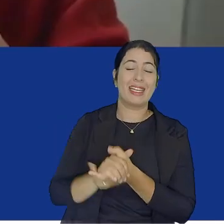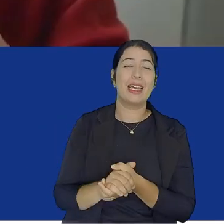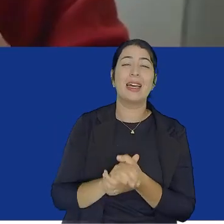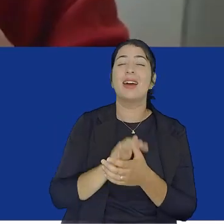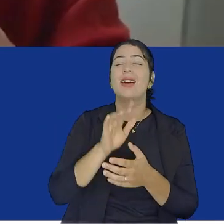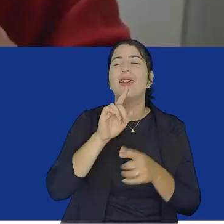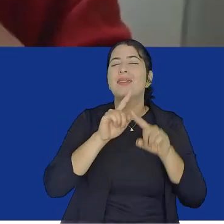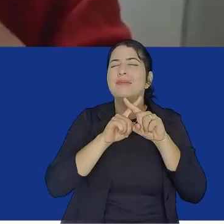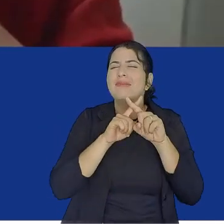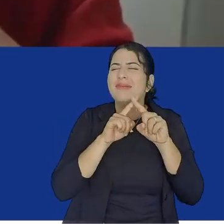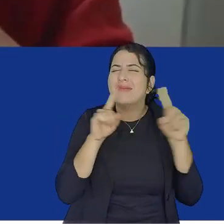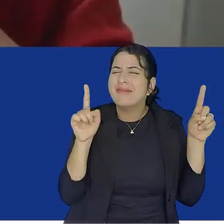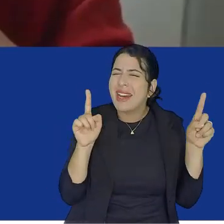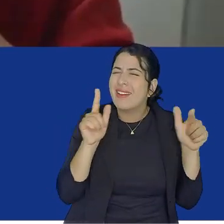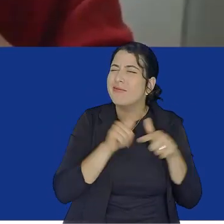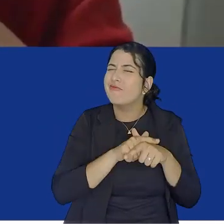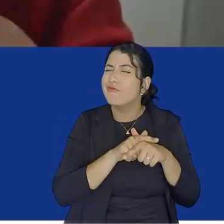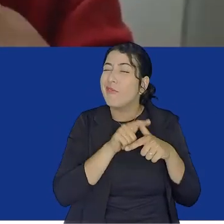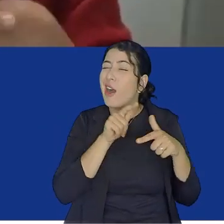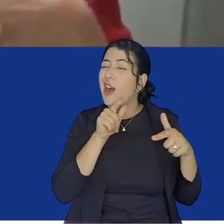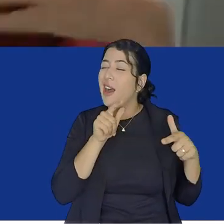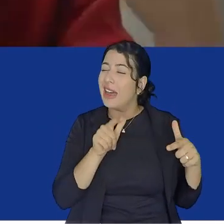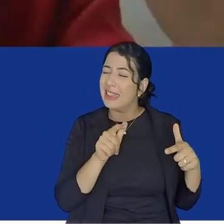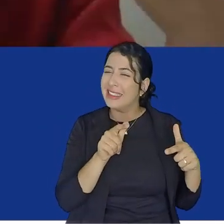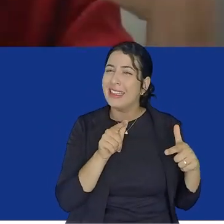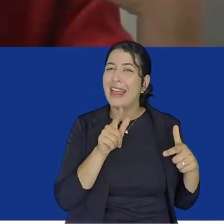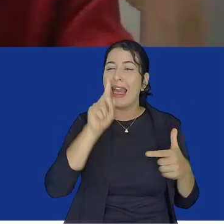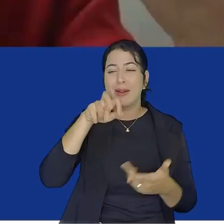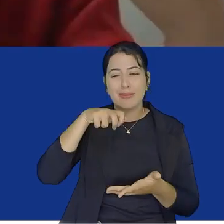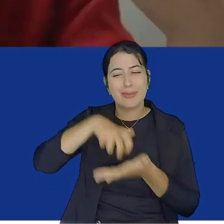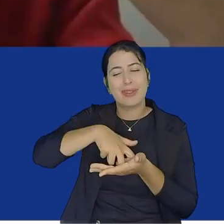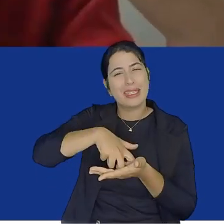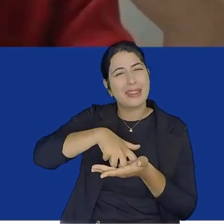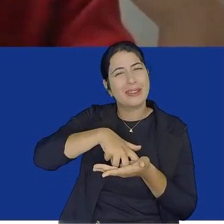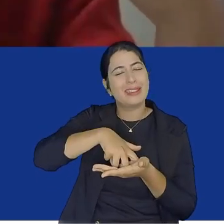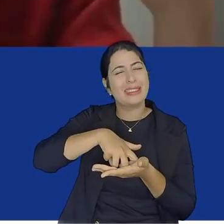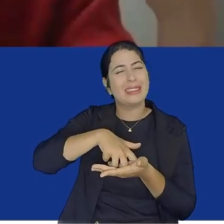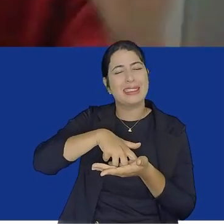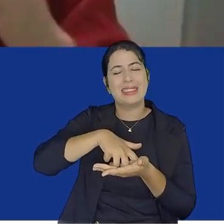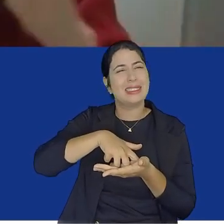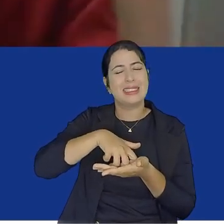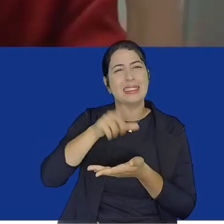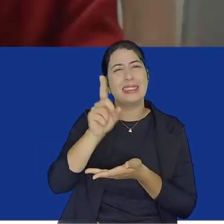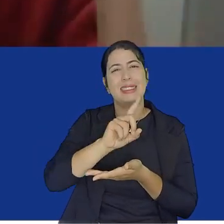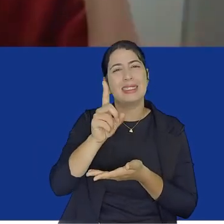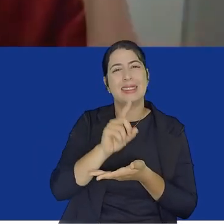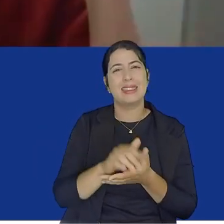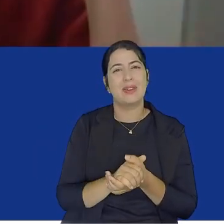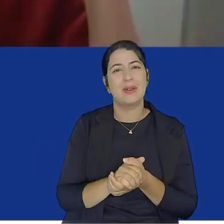verdade. Ela não quer punir o outro, ela não quer que aquele chefe seja punido, ela não quer causar mal para a equipe, ela só quer que aquilo